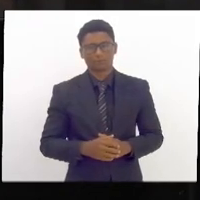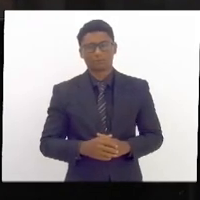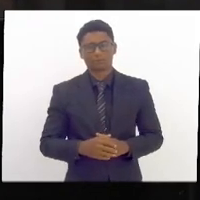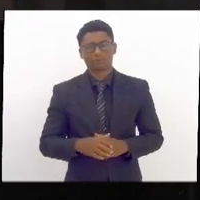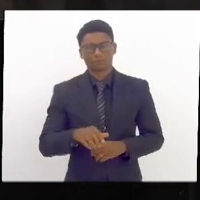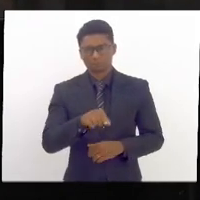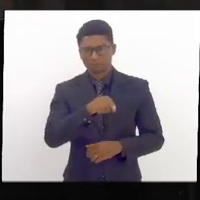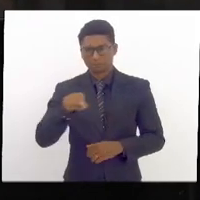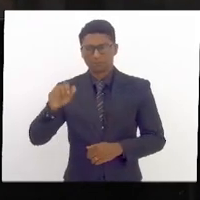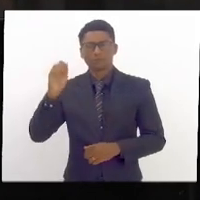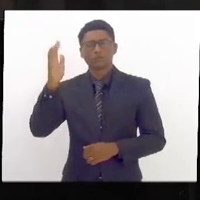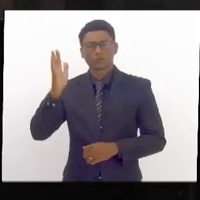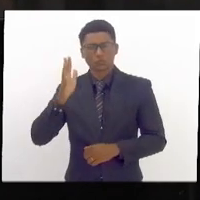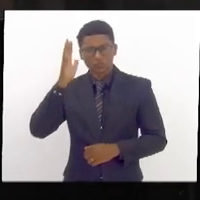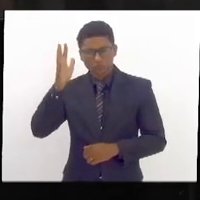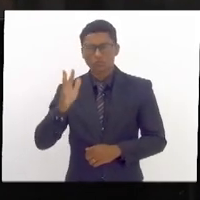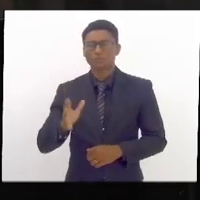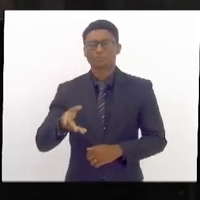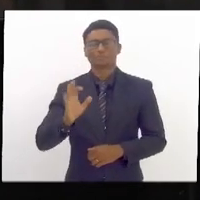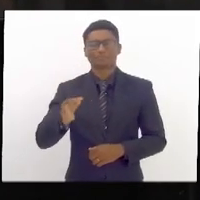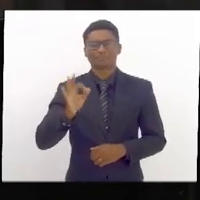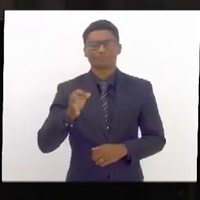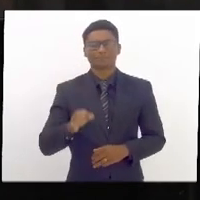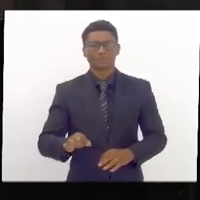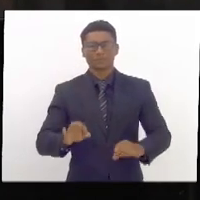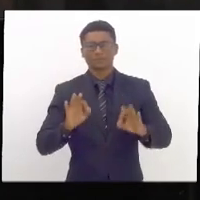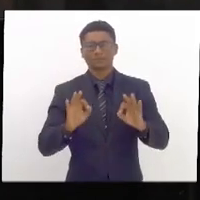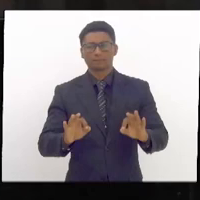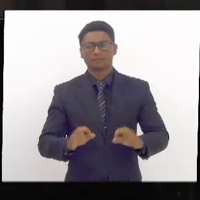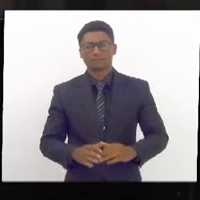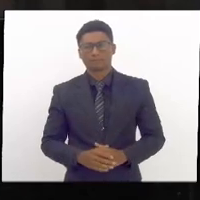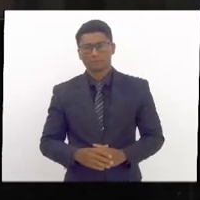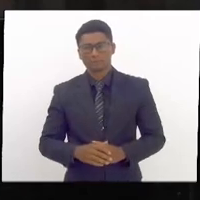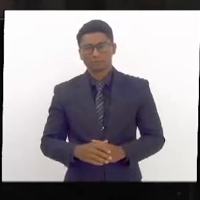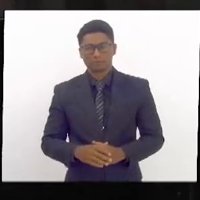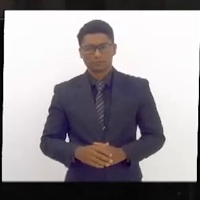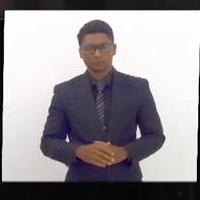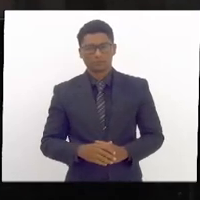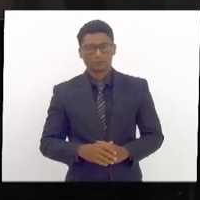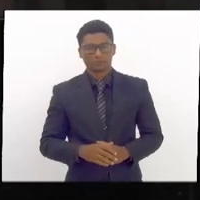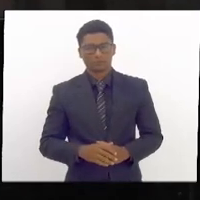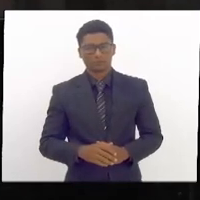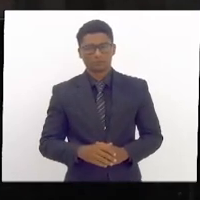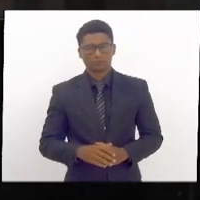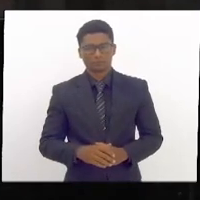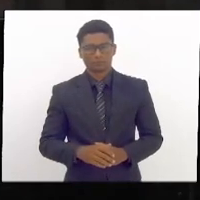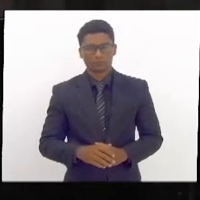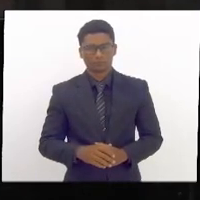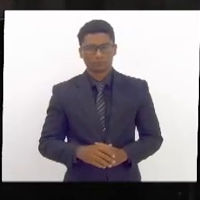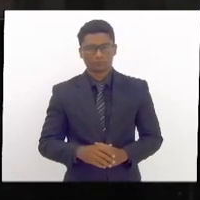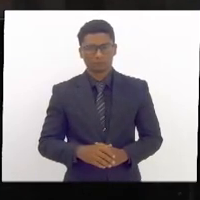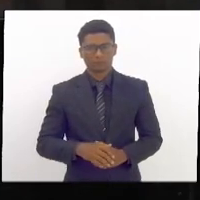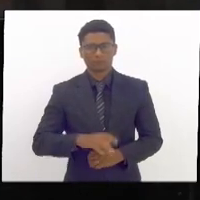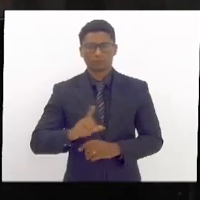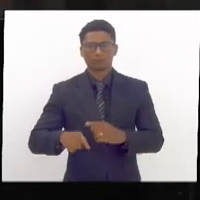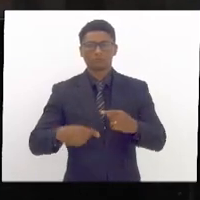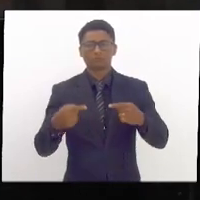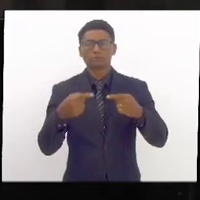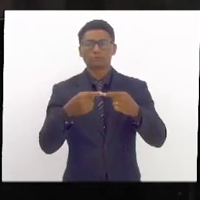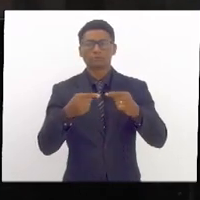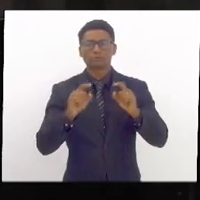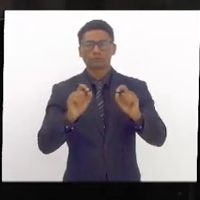ponderáveis e que vai na linha da defesa de